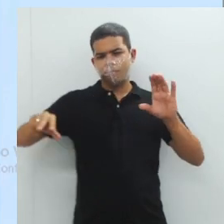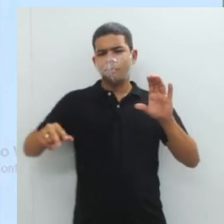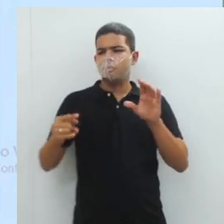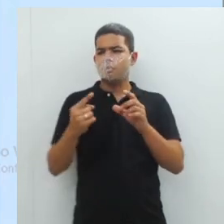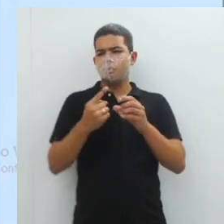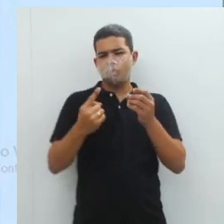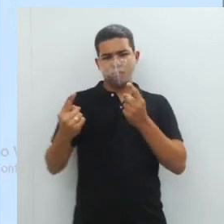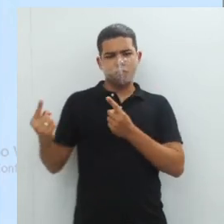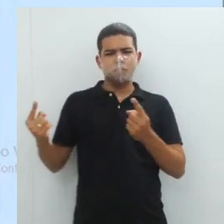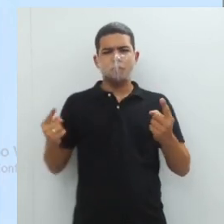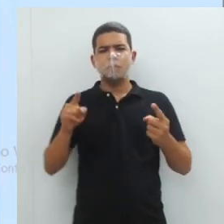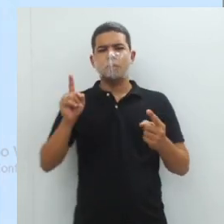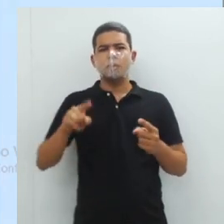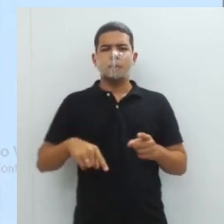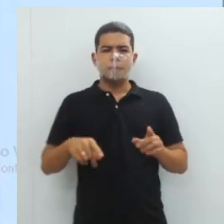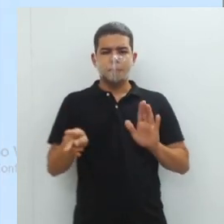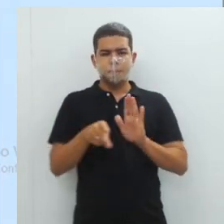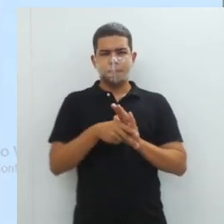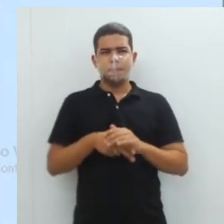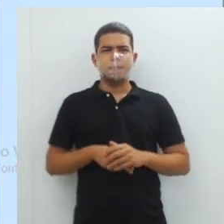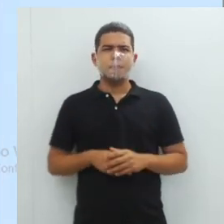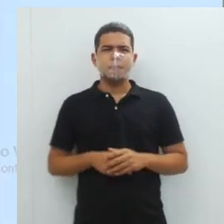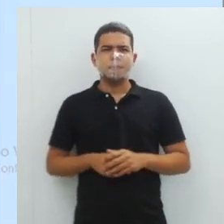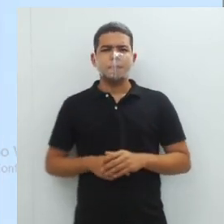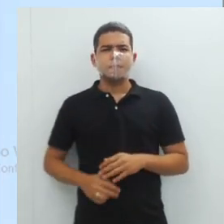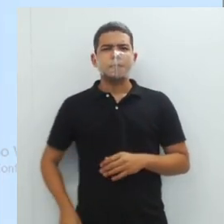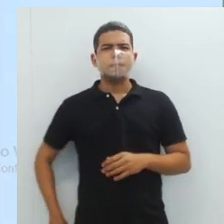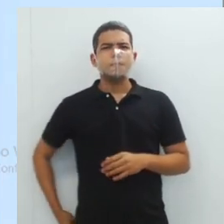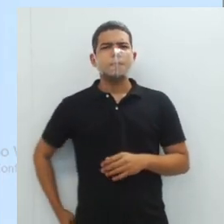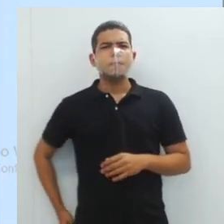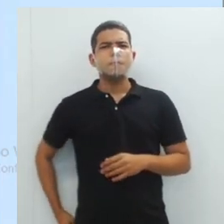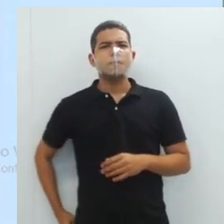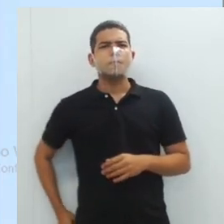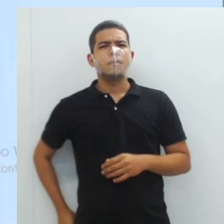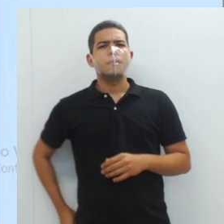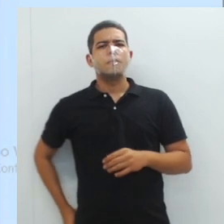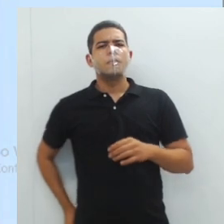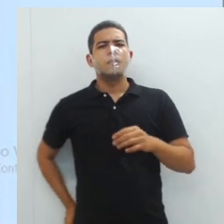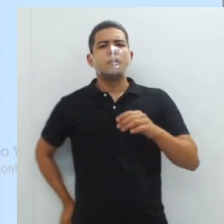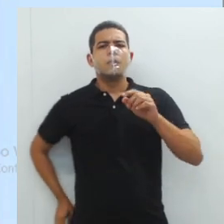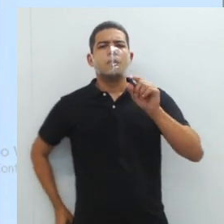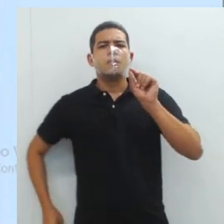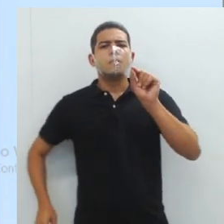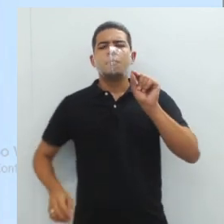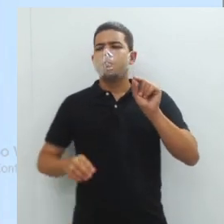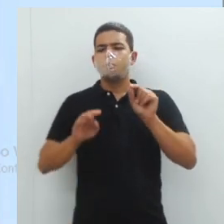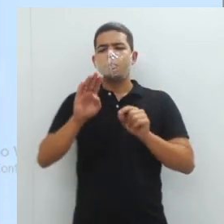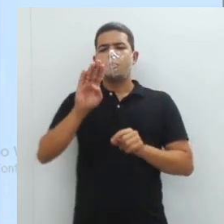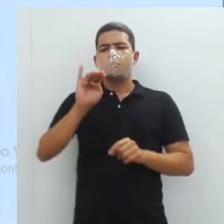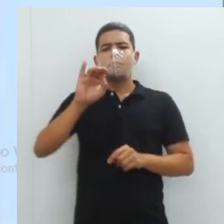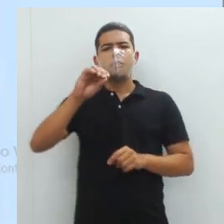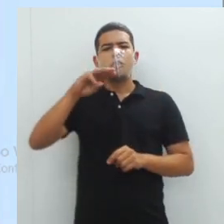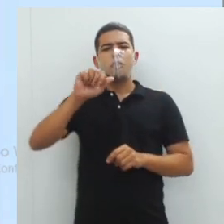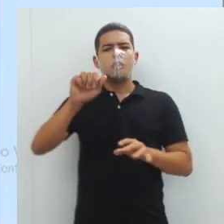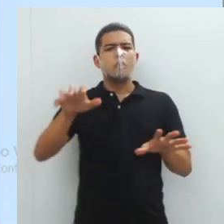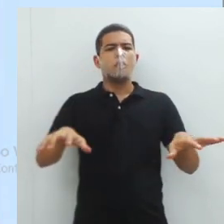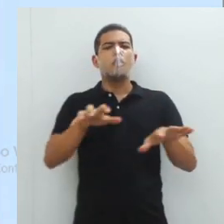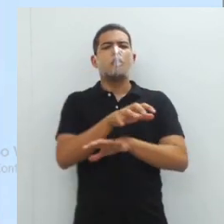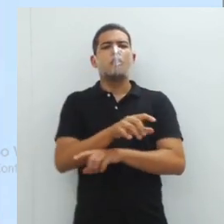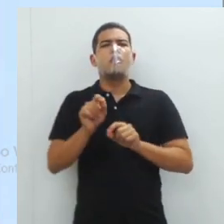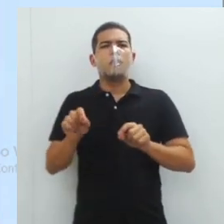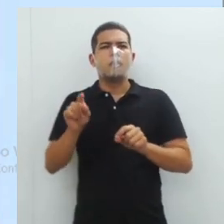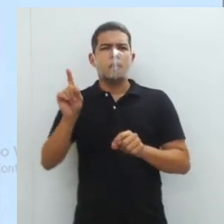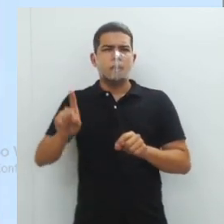gente vai ver ao longo da nossa aula. Mas o que é o bioma? O bioma é um espaço geográfico que